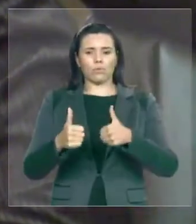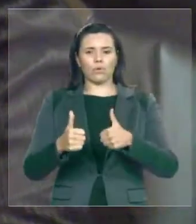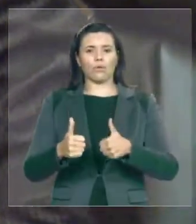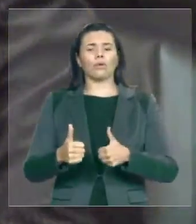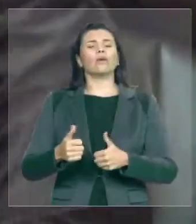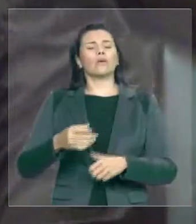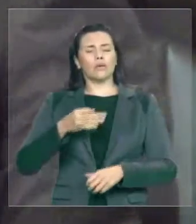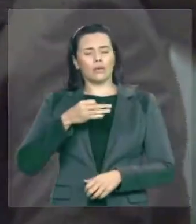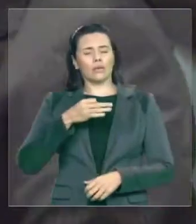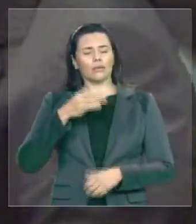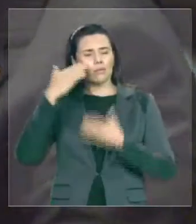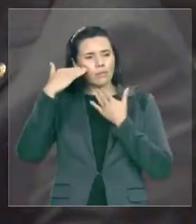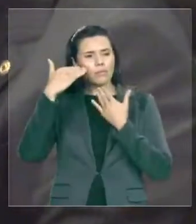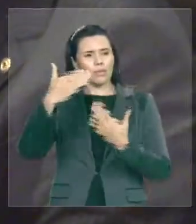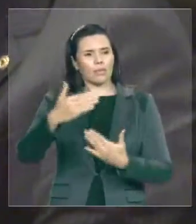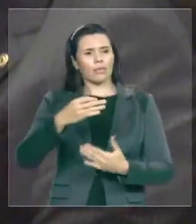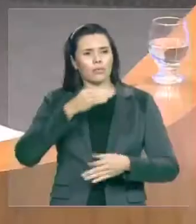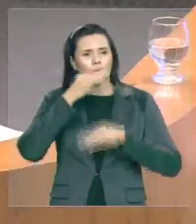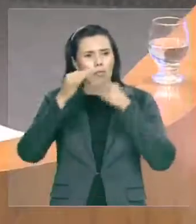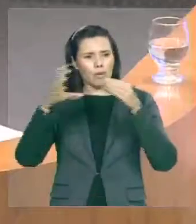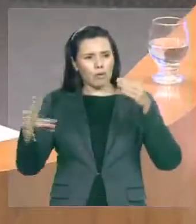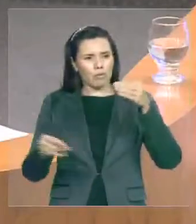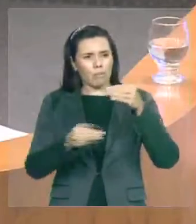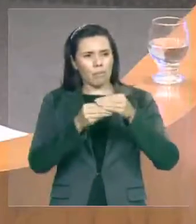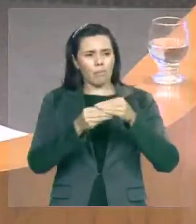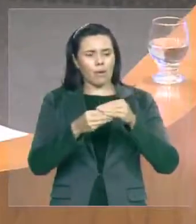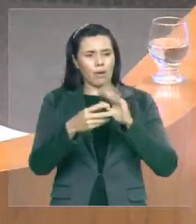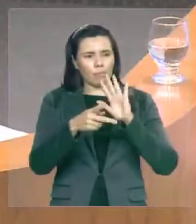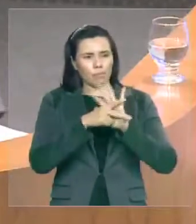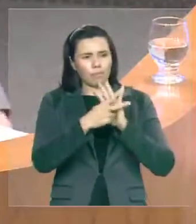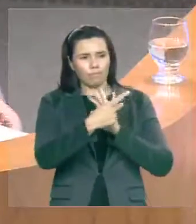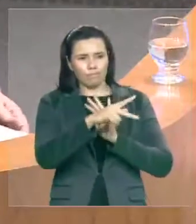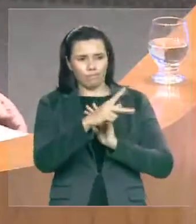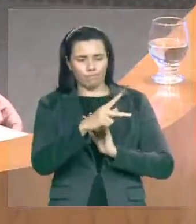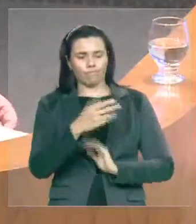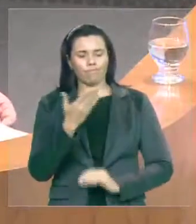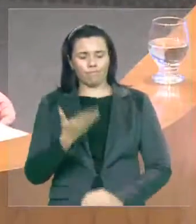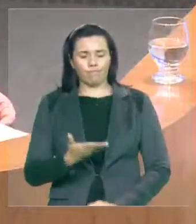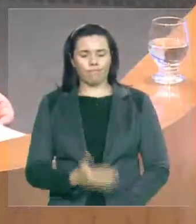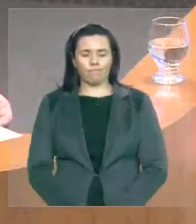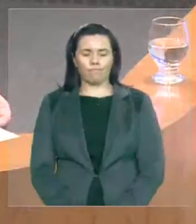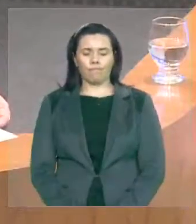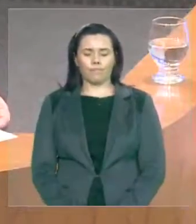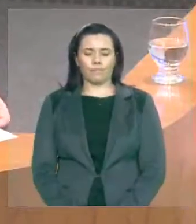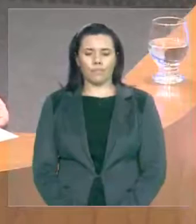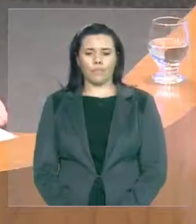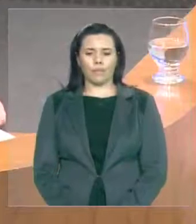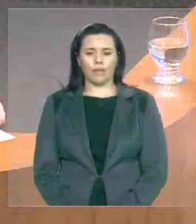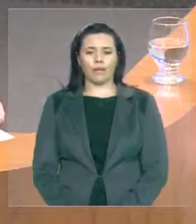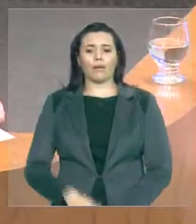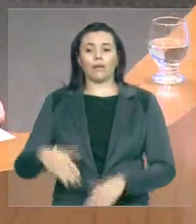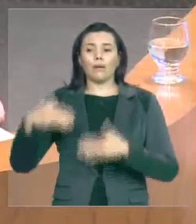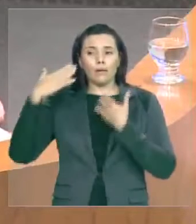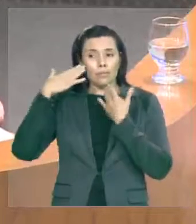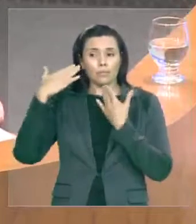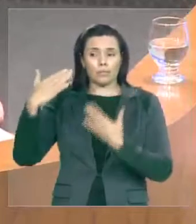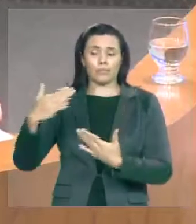parte. Muito obrigado, nobre deputado Fábio